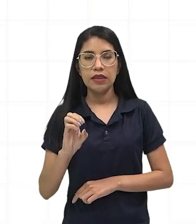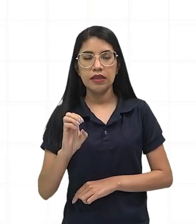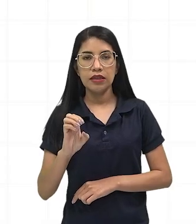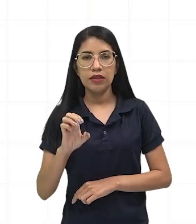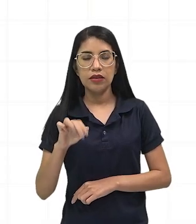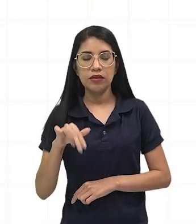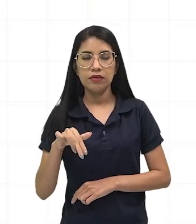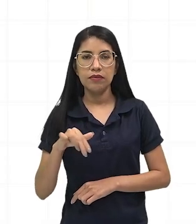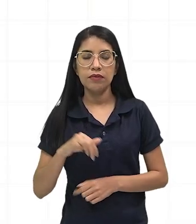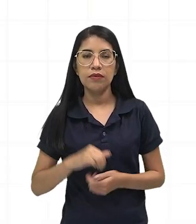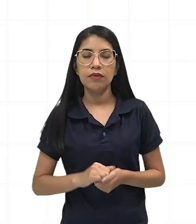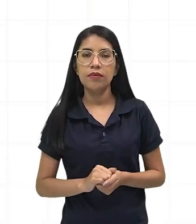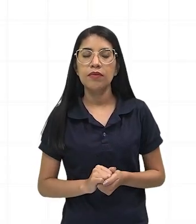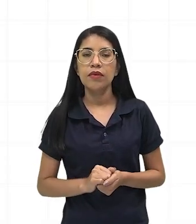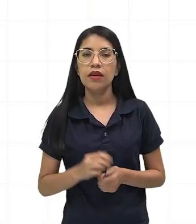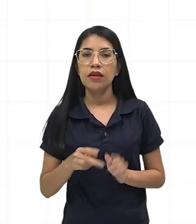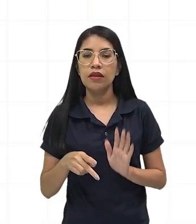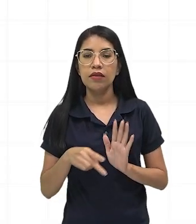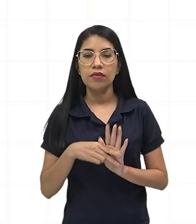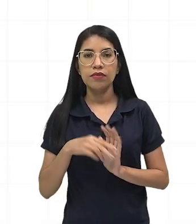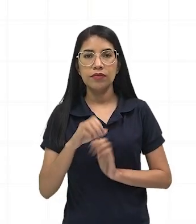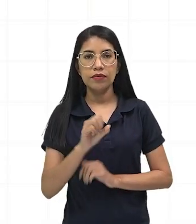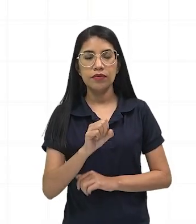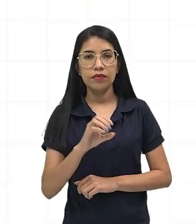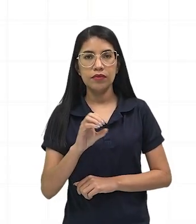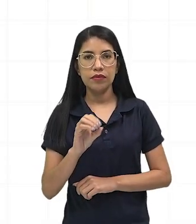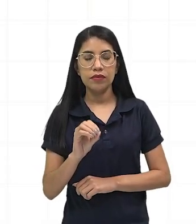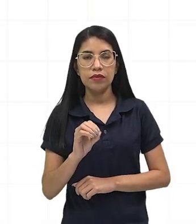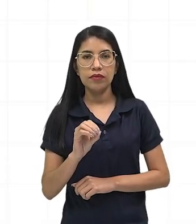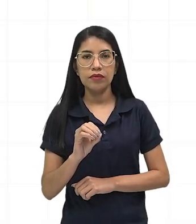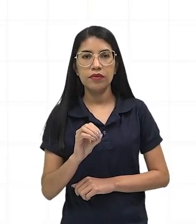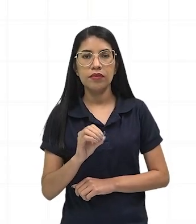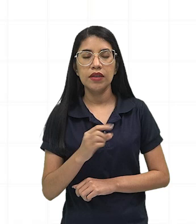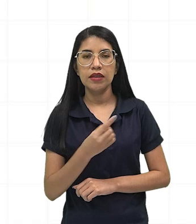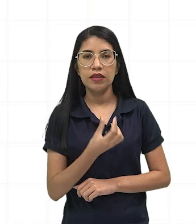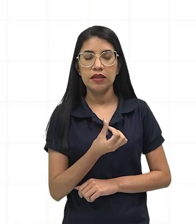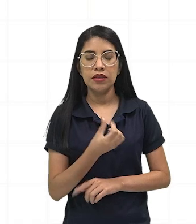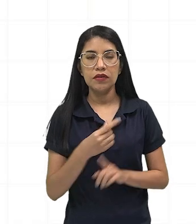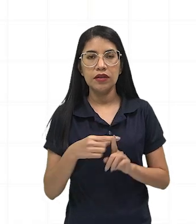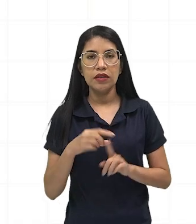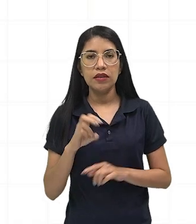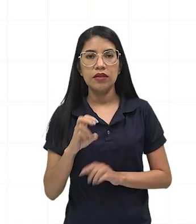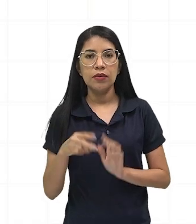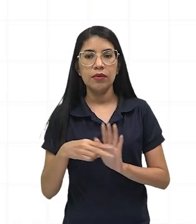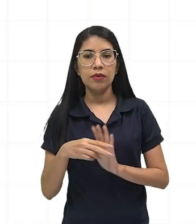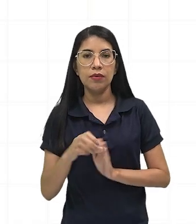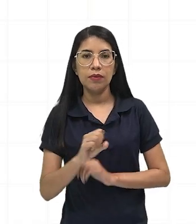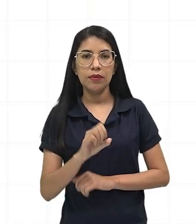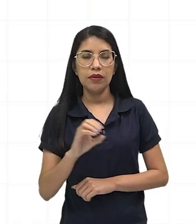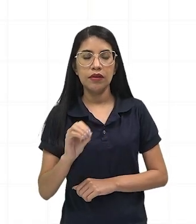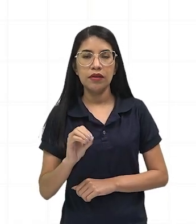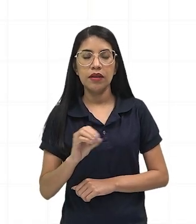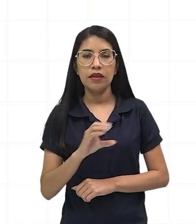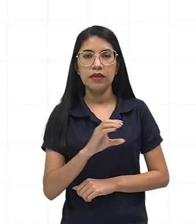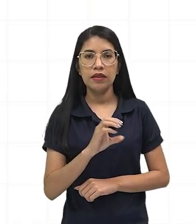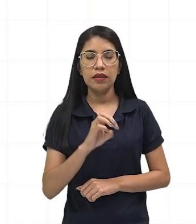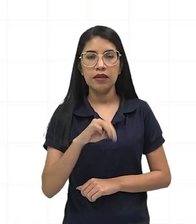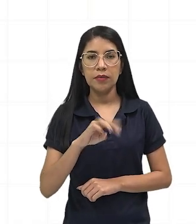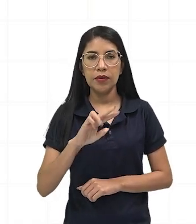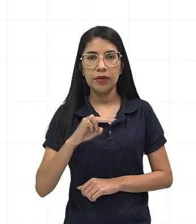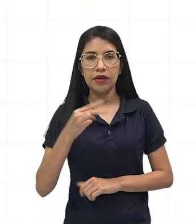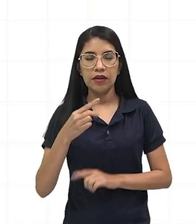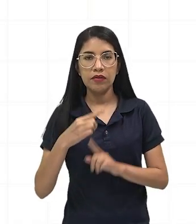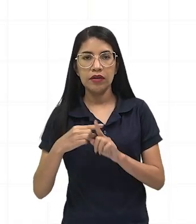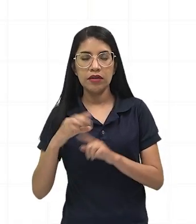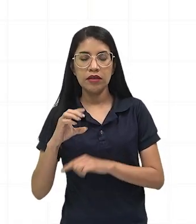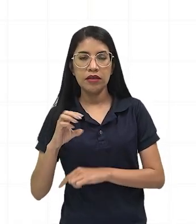vai me dar o quê? 80, que é 16 vezes 5, cm ao quadrado vezes cm. Multiplicação